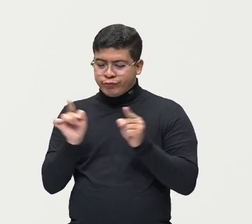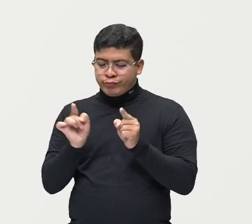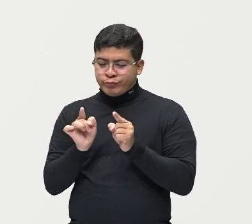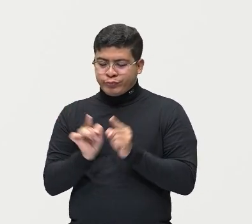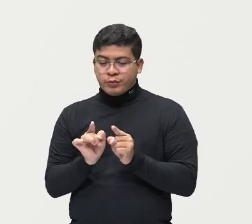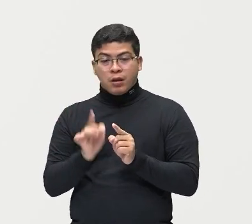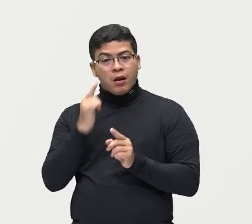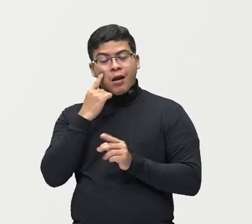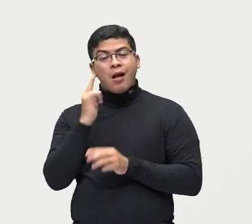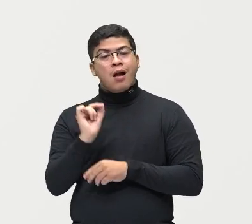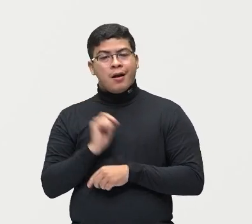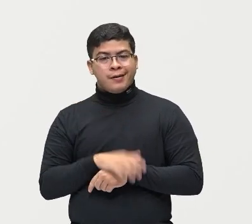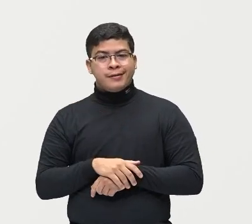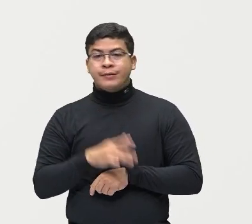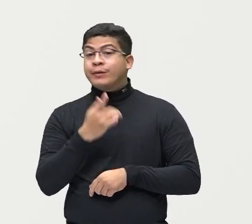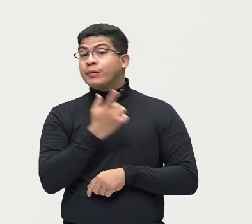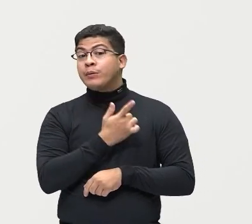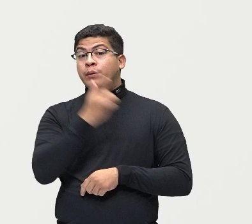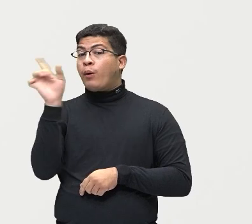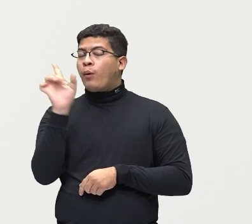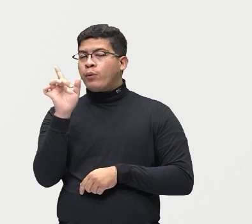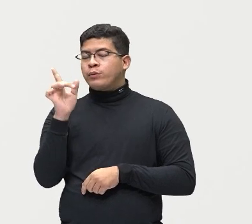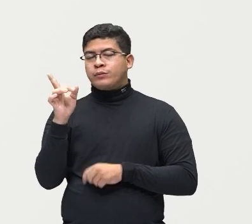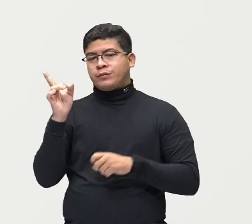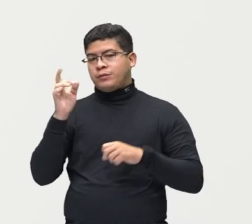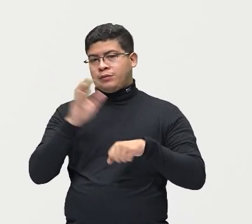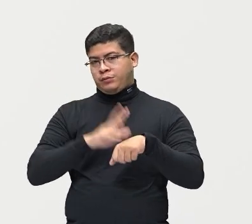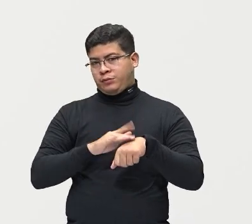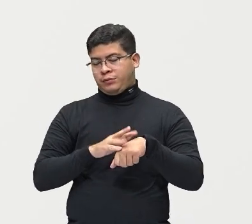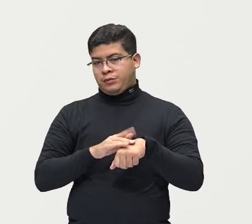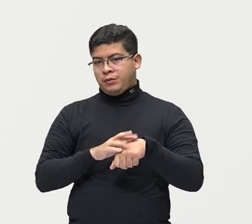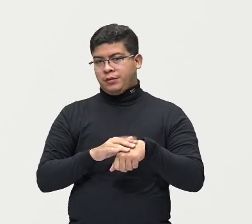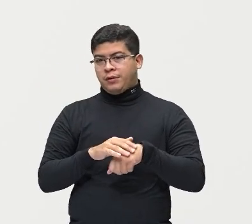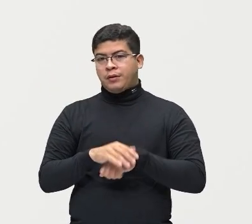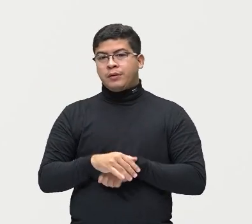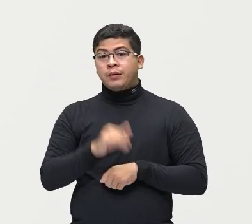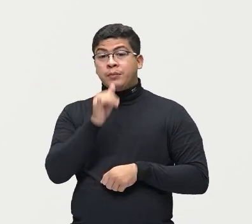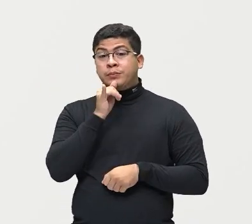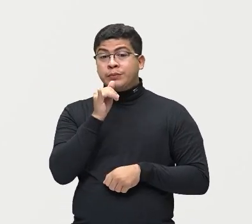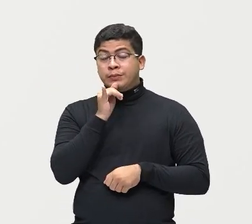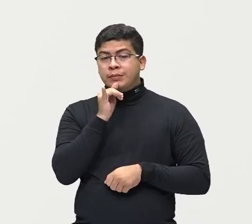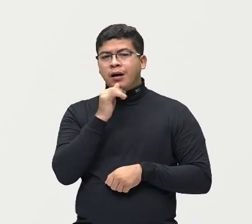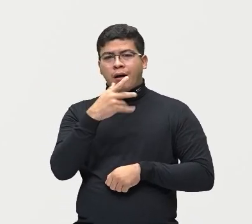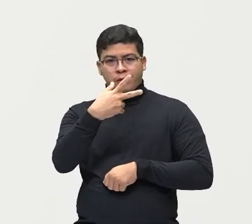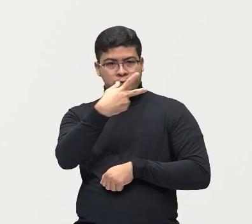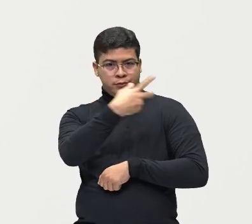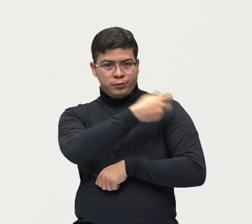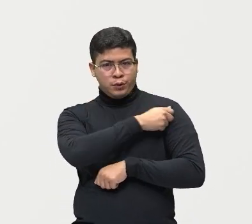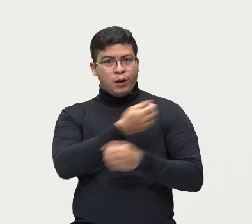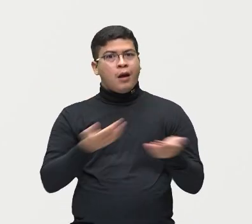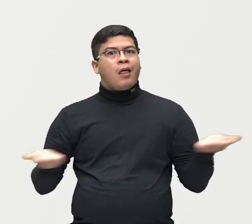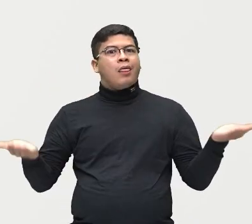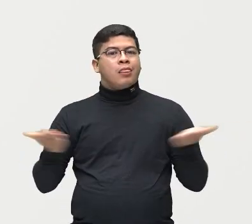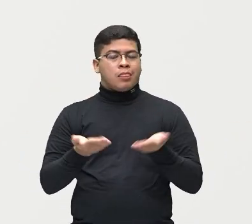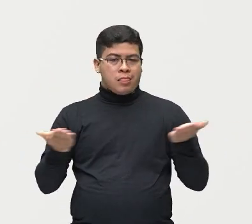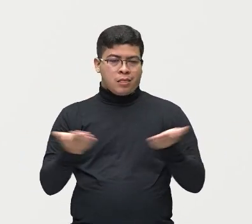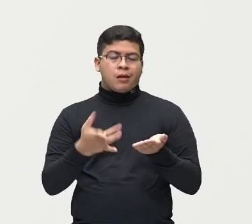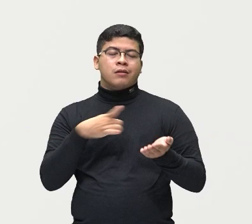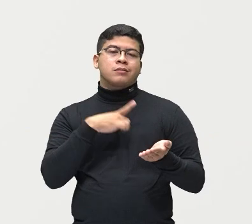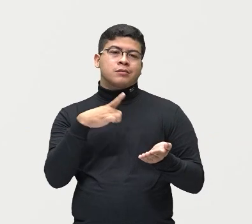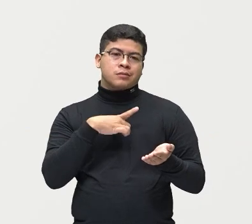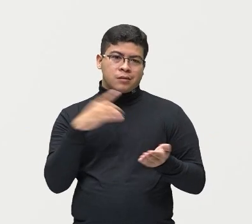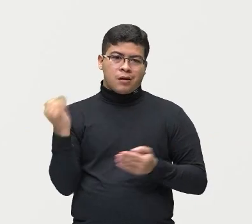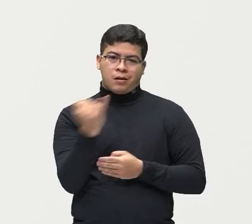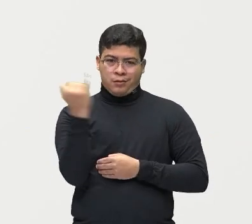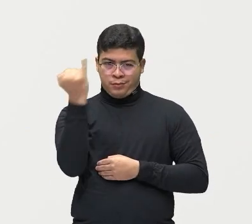outros imunizantes para outros tipos de doenças, aquelas que são aplicadas até hoje, né? Lembrando ainda a